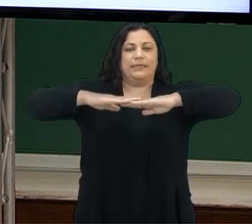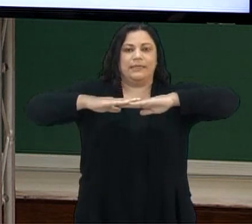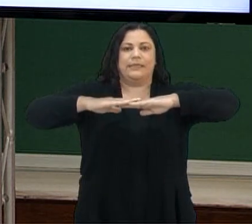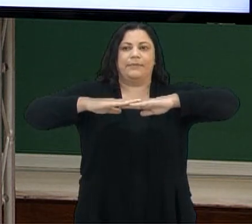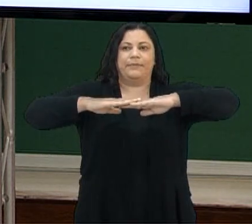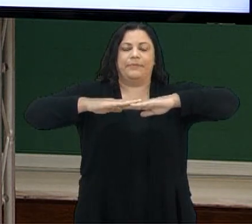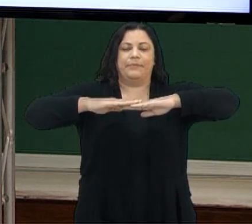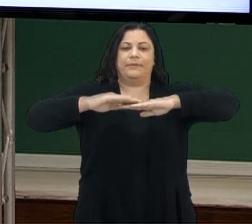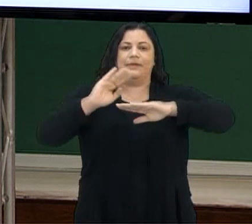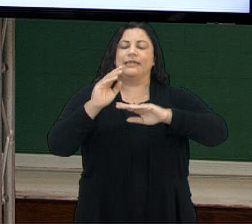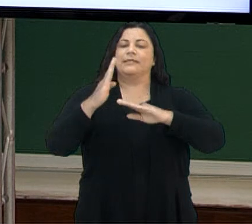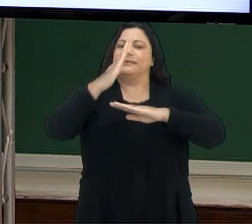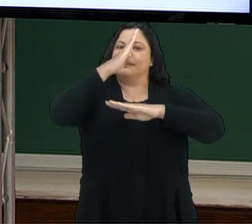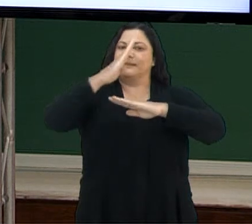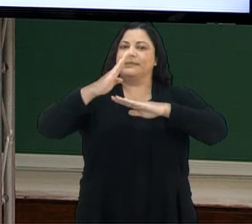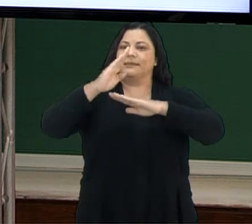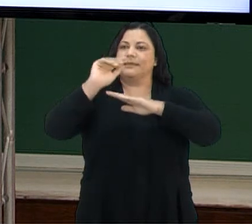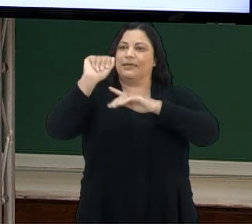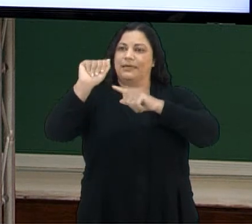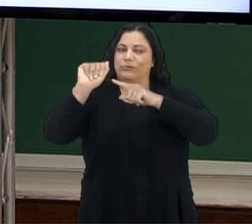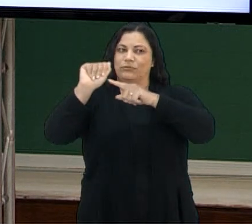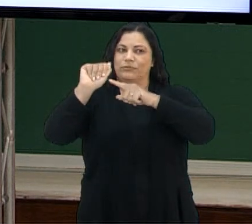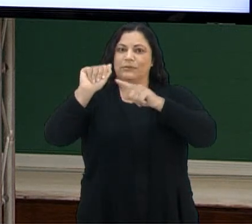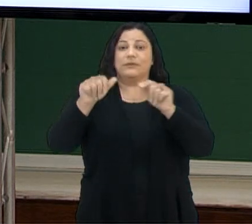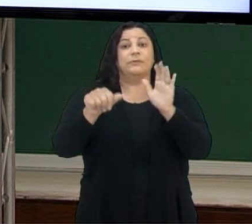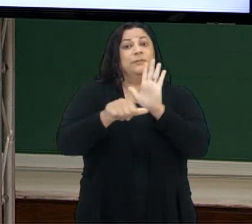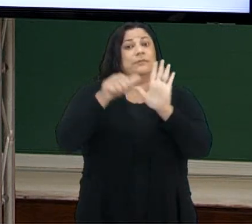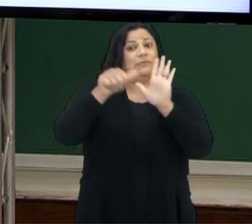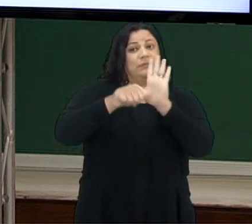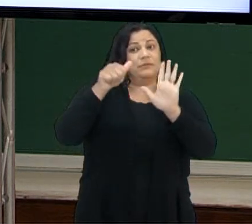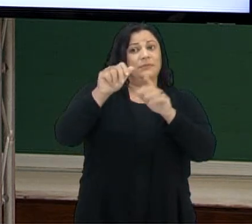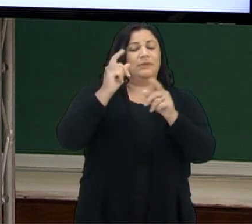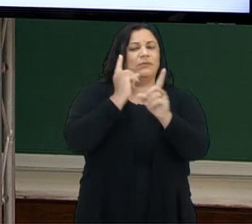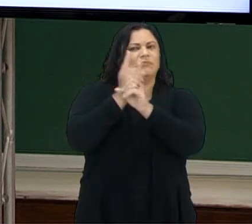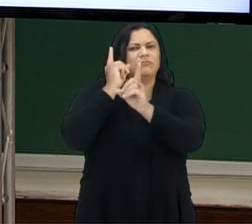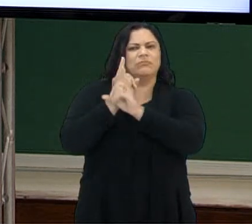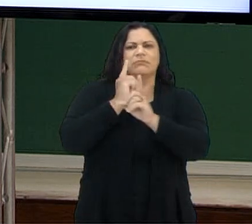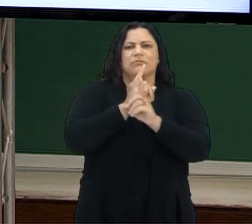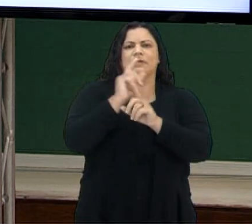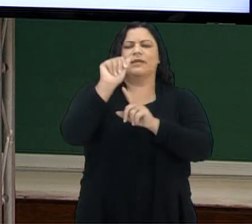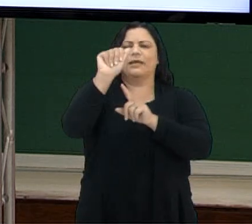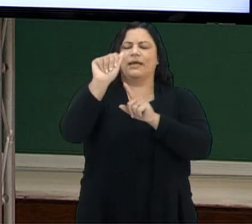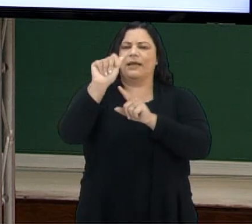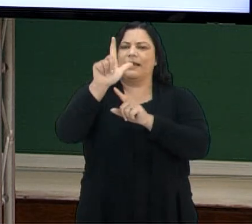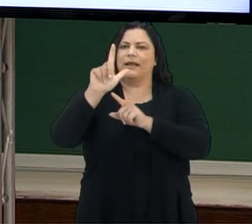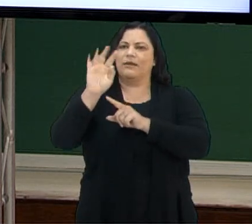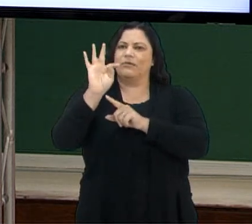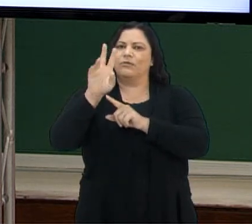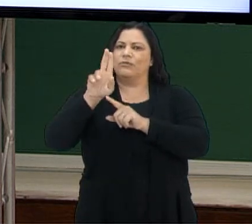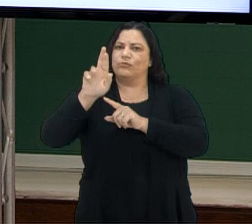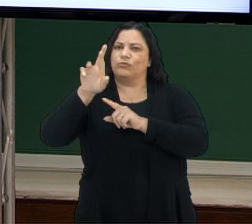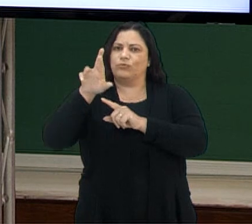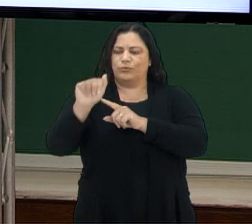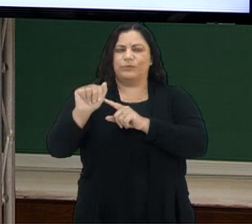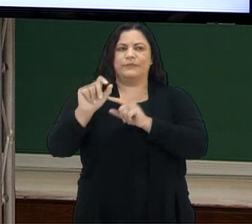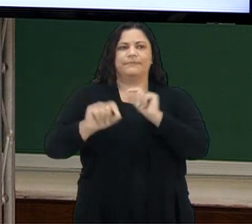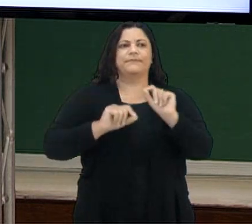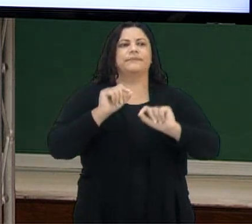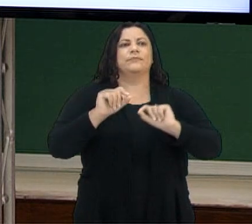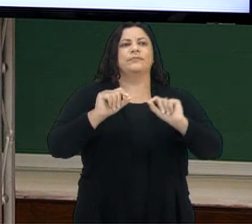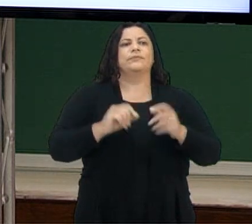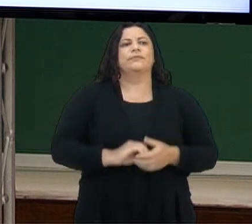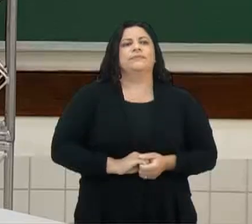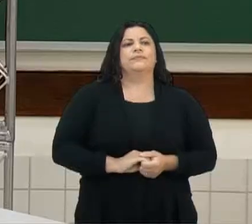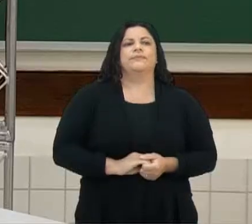Então, primeiramente, nós vamos encontrar a altura usando o Teorema de Pitágoras, tá? Teorema de Pitágoras vai ficar assim